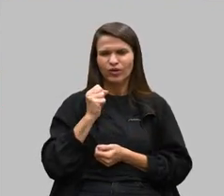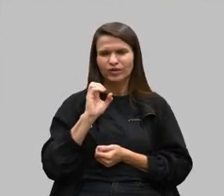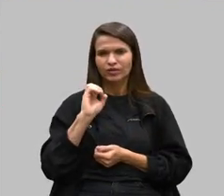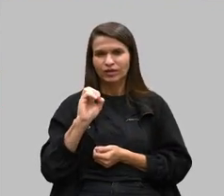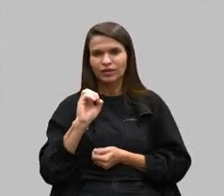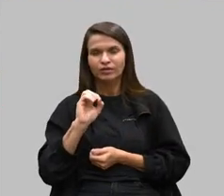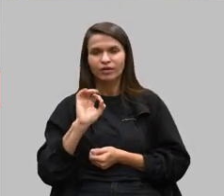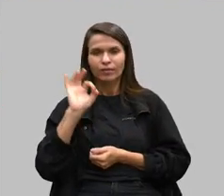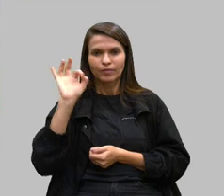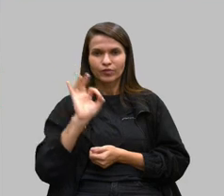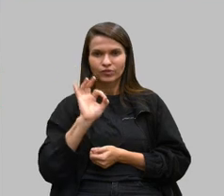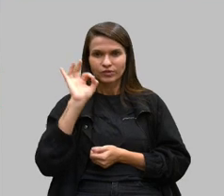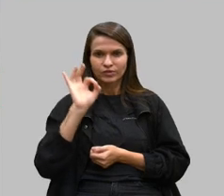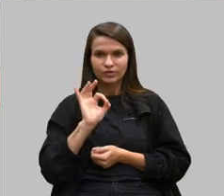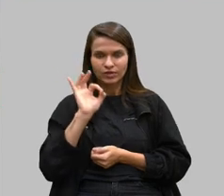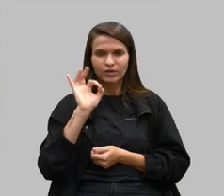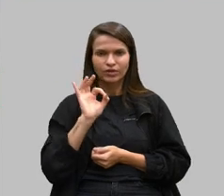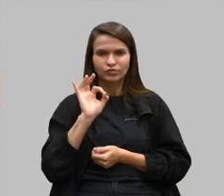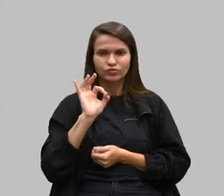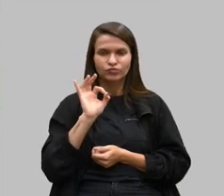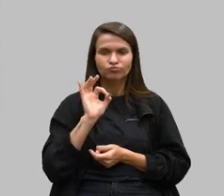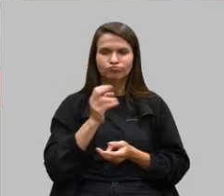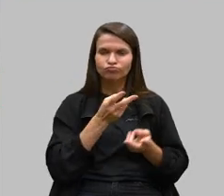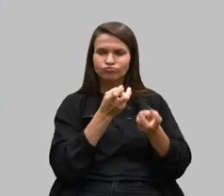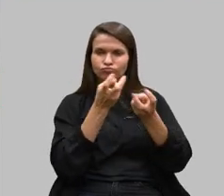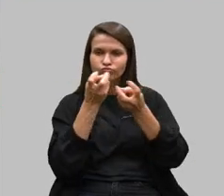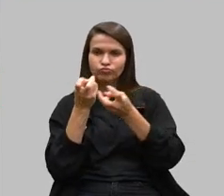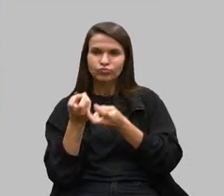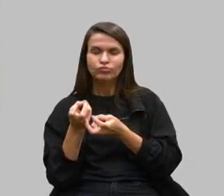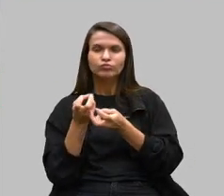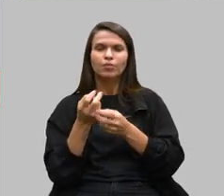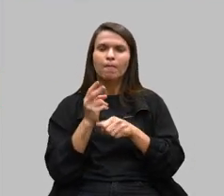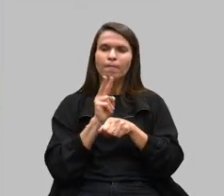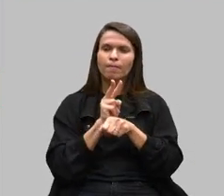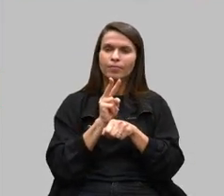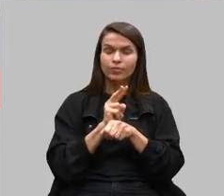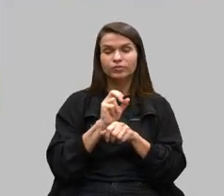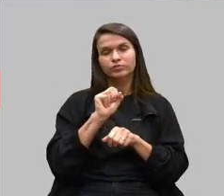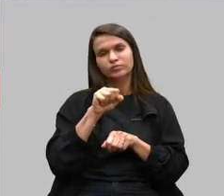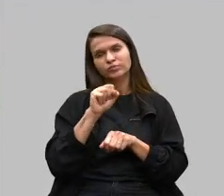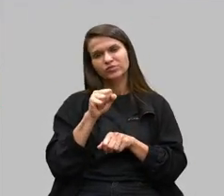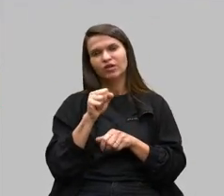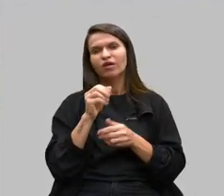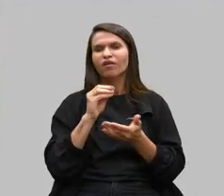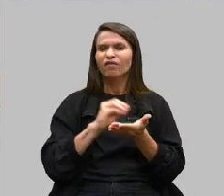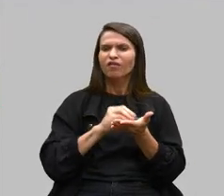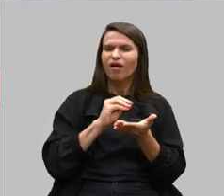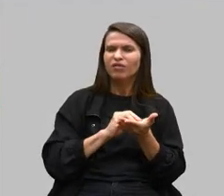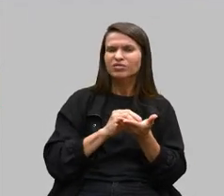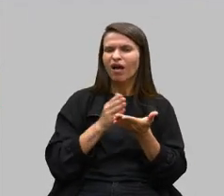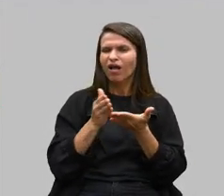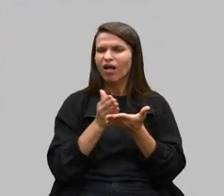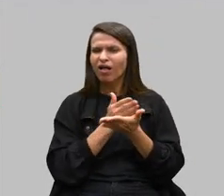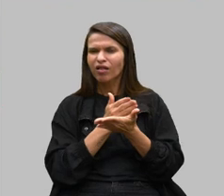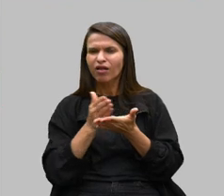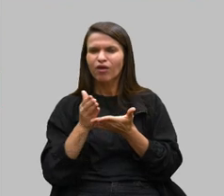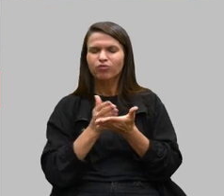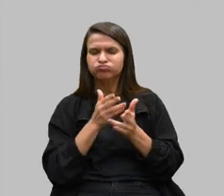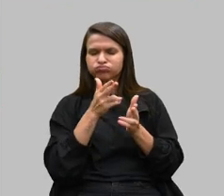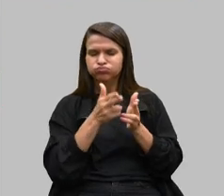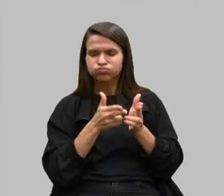do traçado ainda preservado Claro sem trilho sem dormente